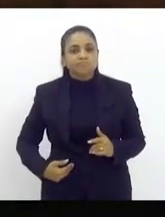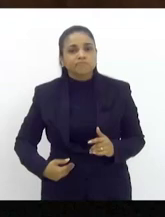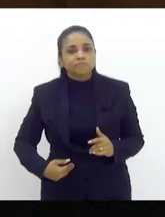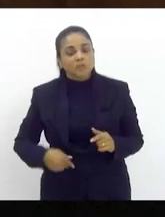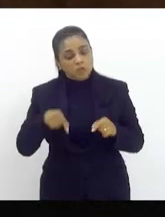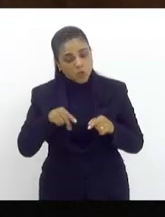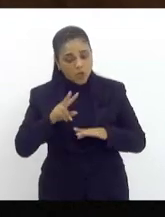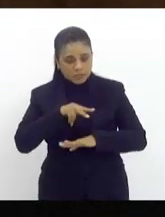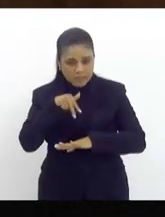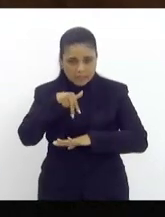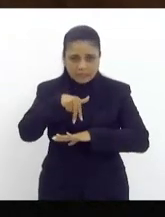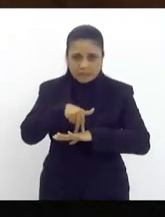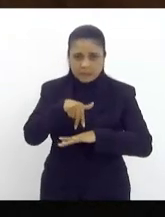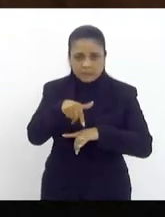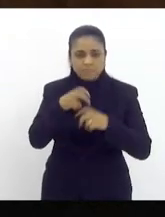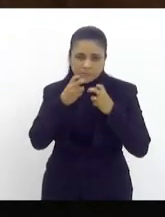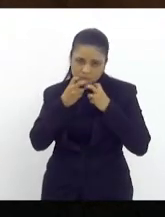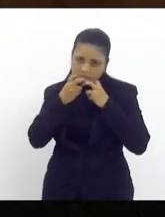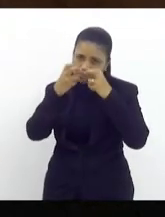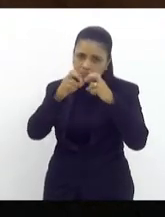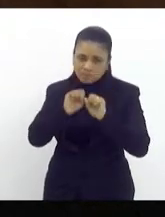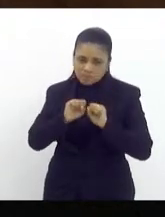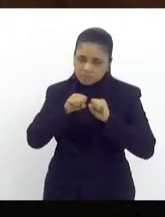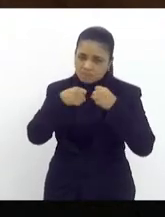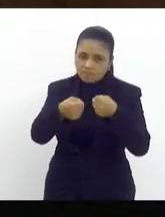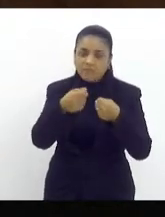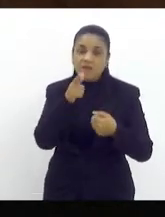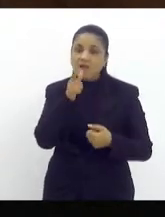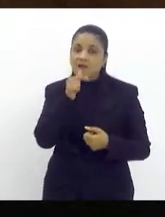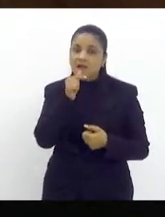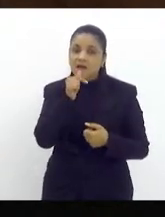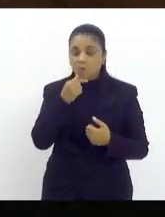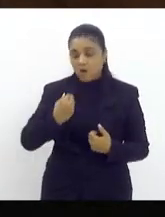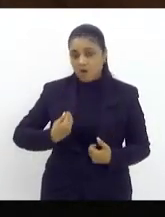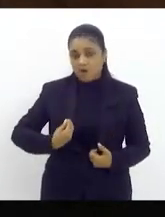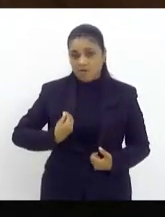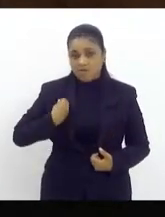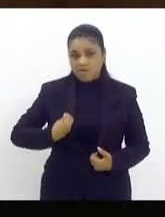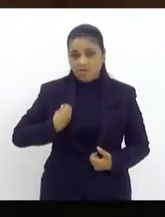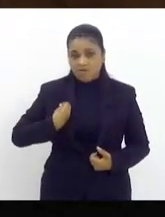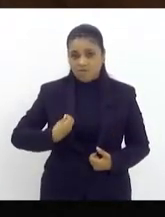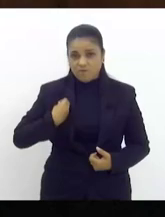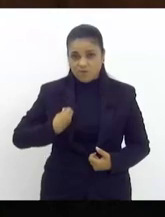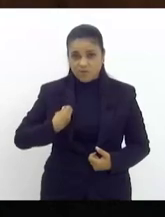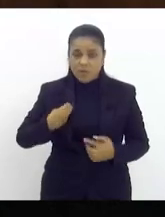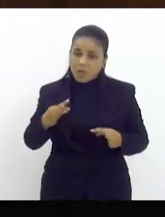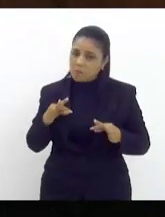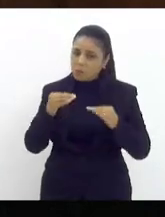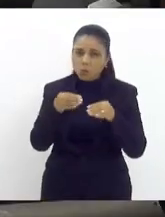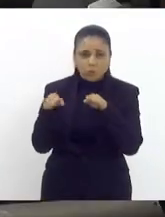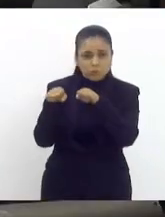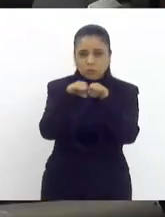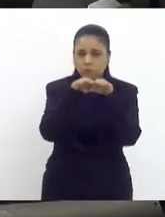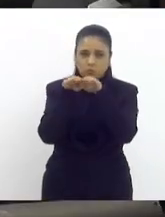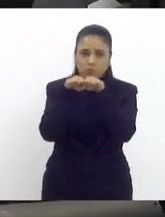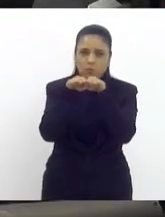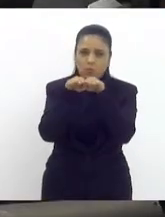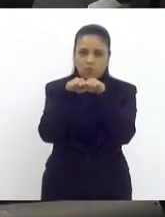sejamos aqui para gritar que a água é vida e a água é para todo mundo. Obrigada.